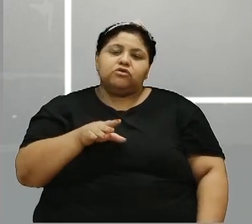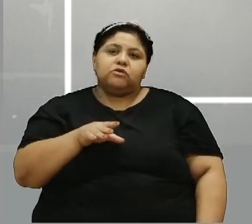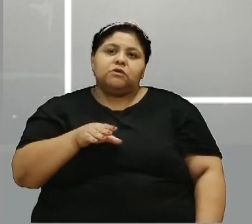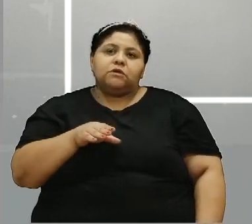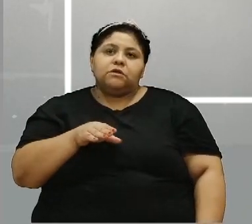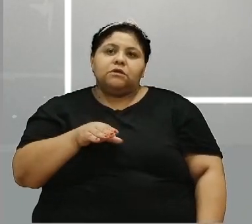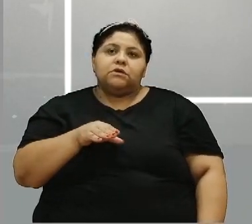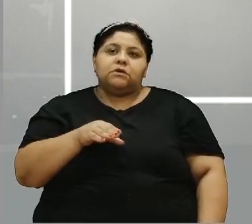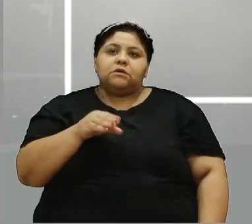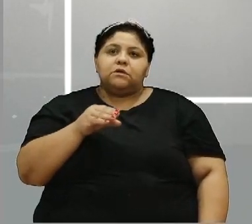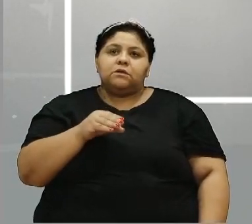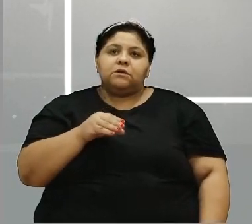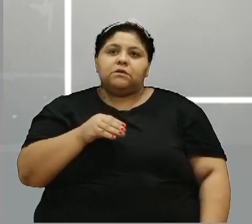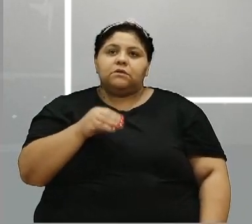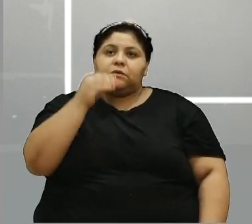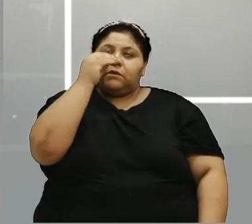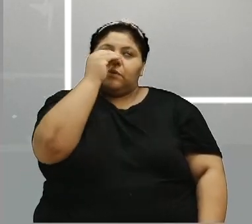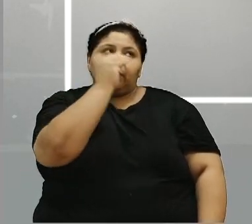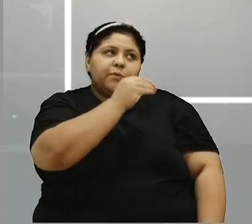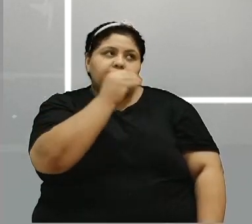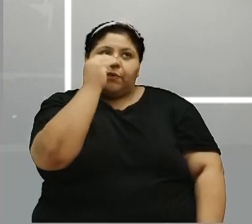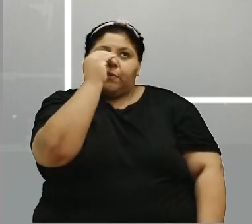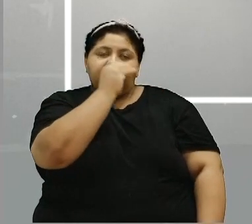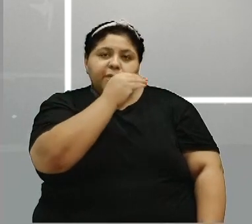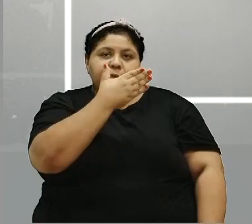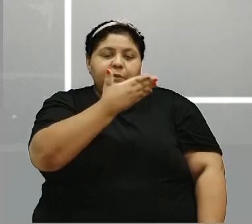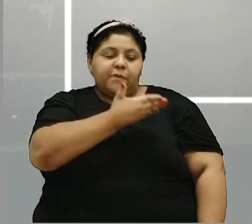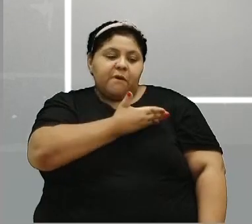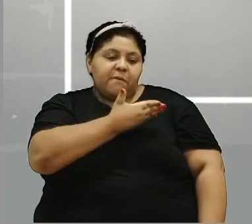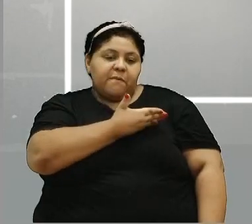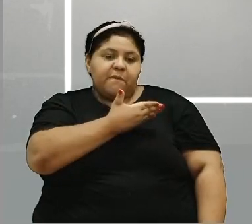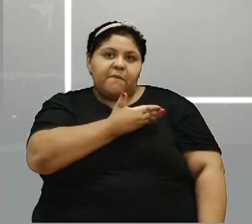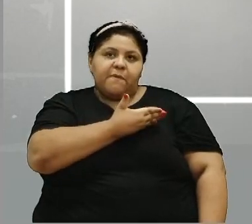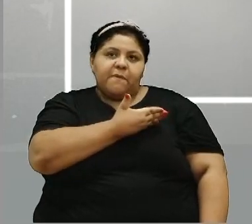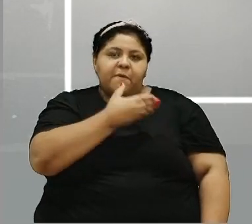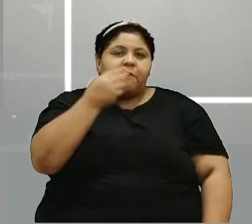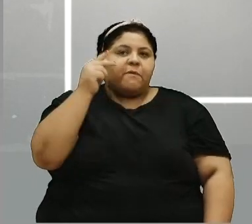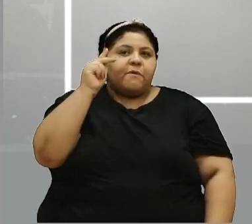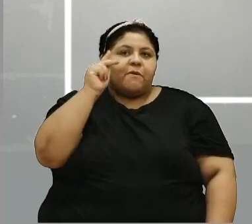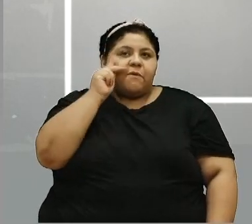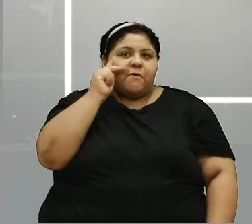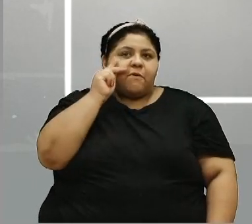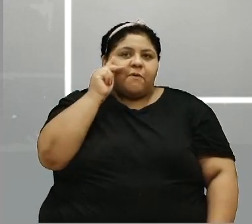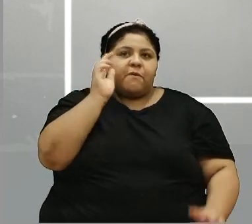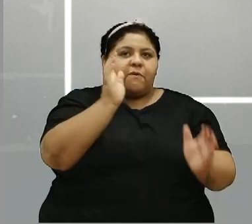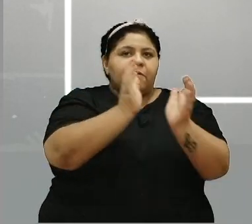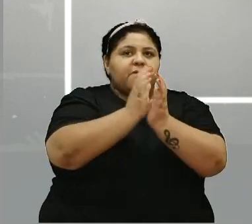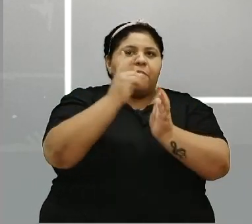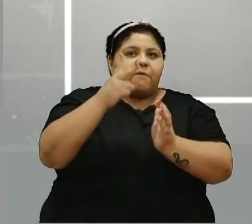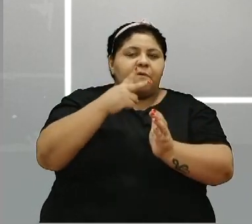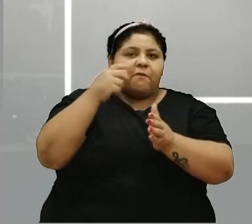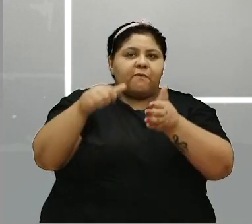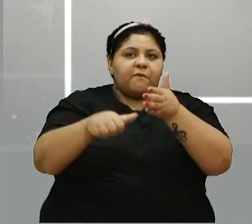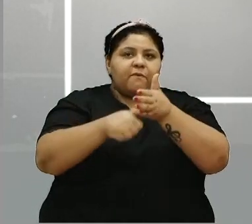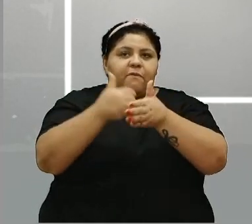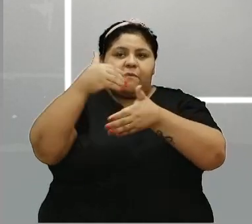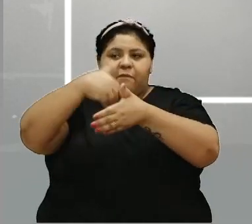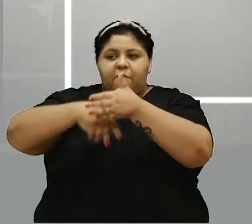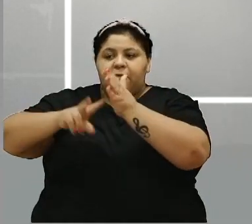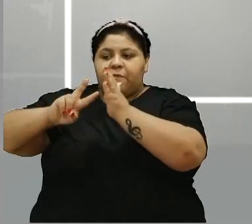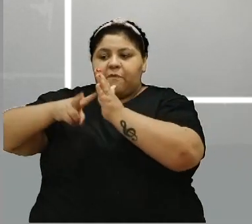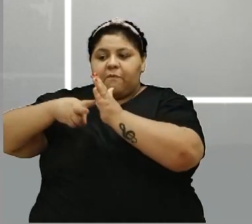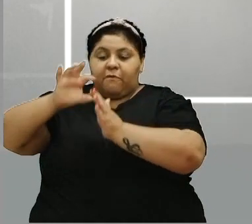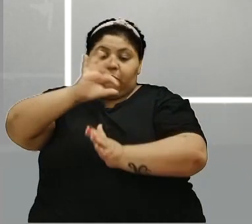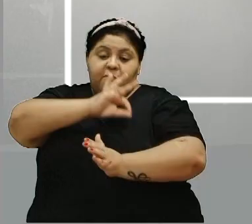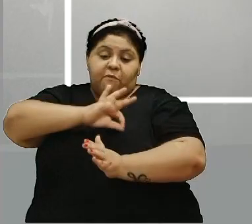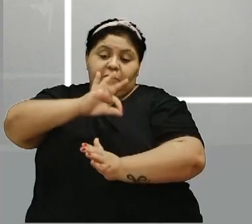mão, então, meu amigo Cláudio, meu colega, vereador, meu ex-assessor, é melhor ficar lá no sindicato que ganha muito mais, então,